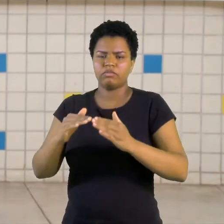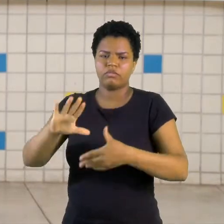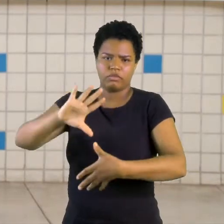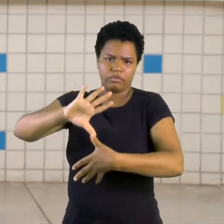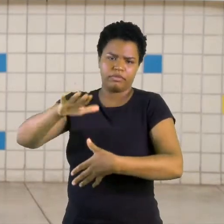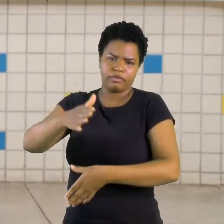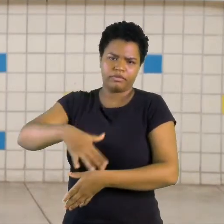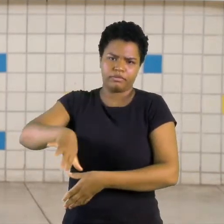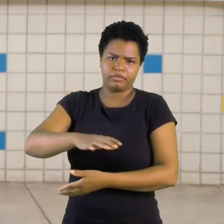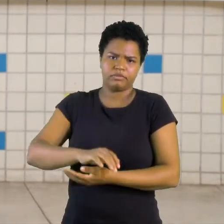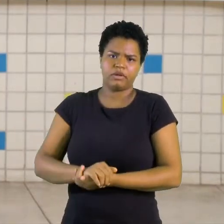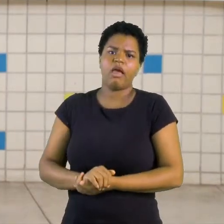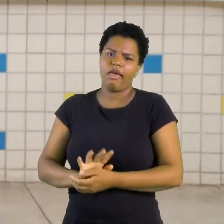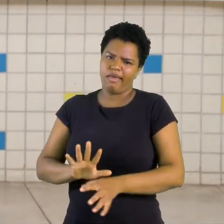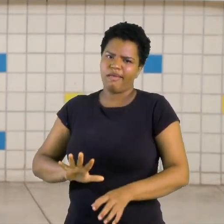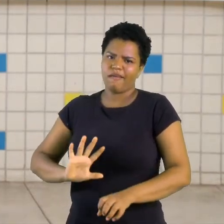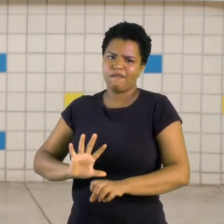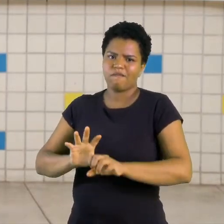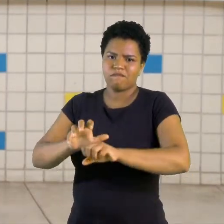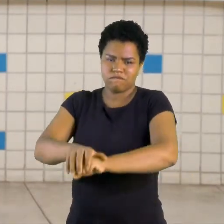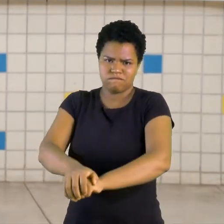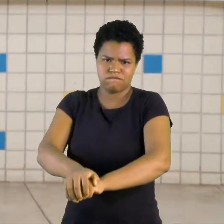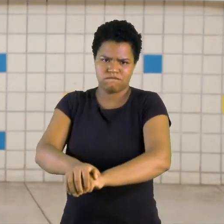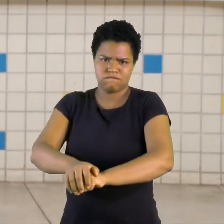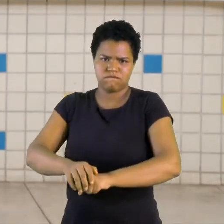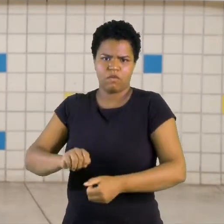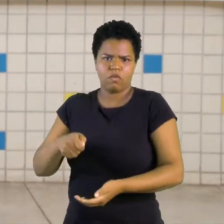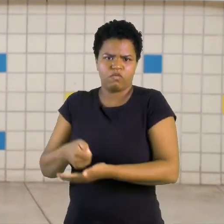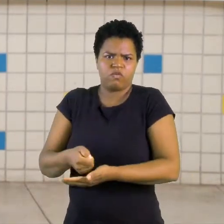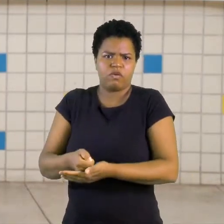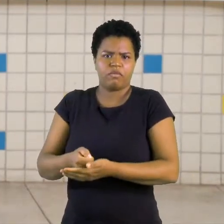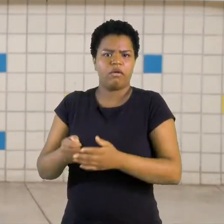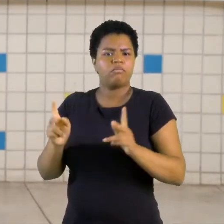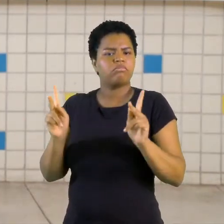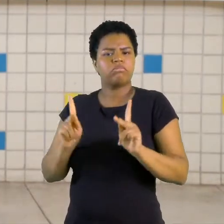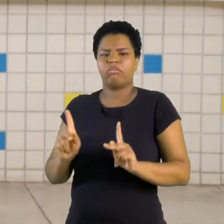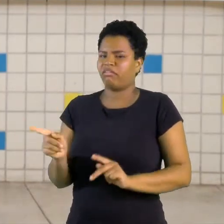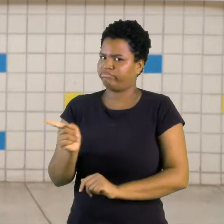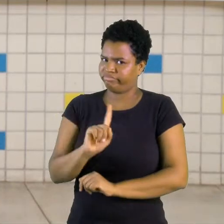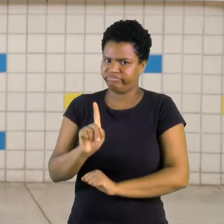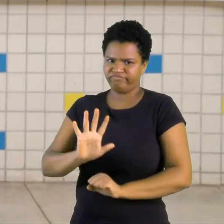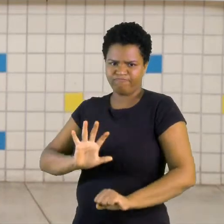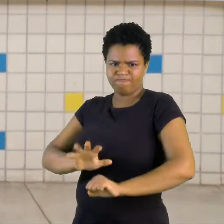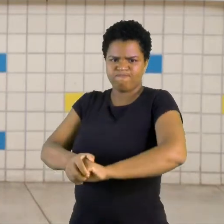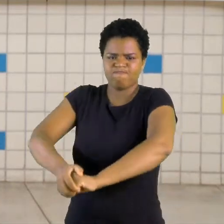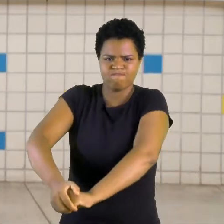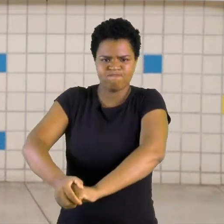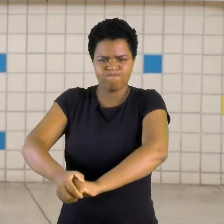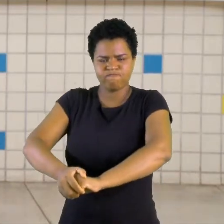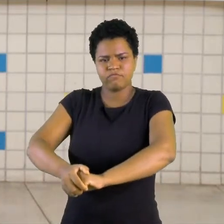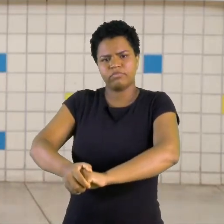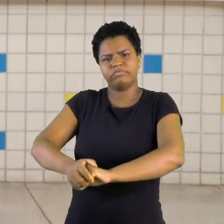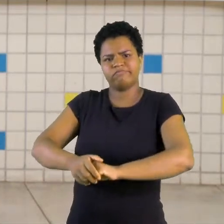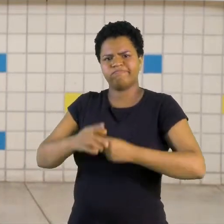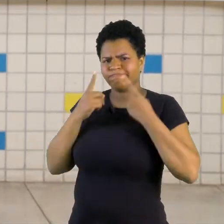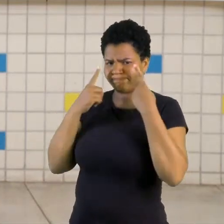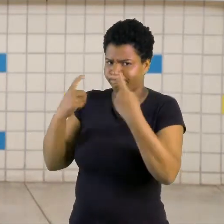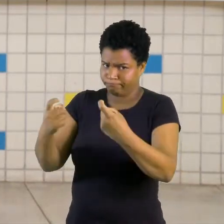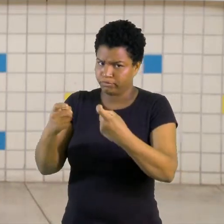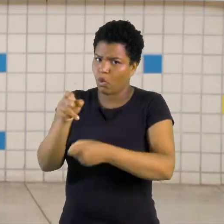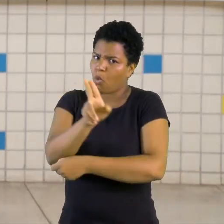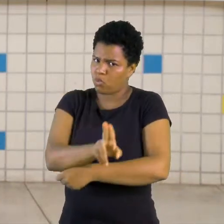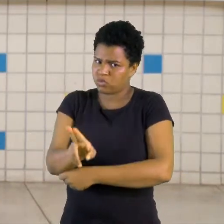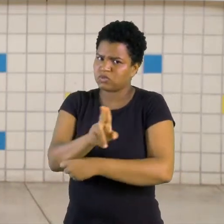forçada, pois não foi uma dominação de forma pacífica, foi uma dominação forçada, uma dominação violenta,